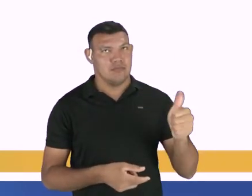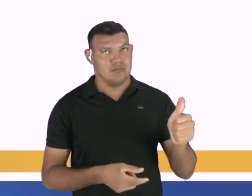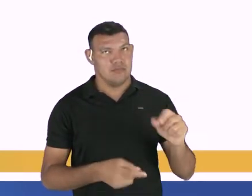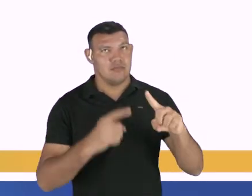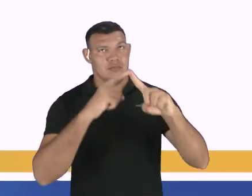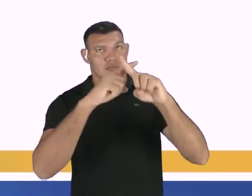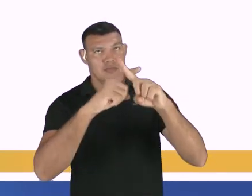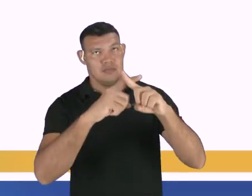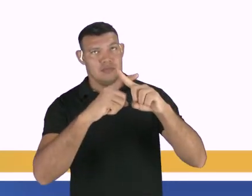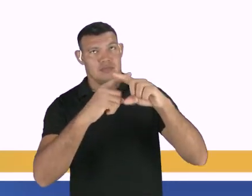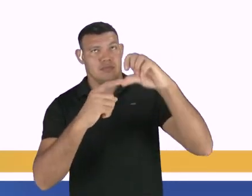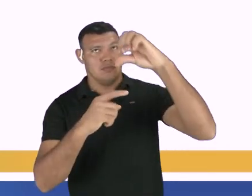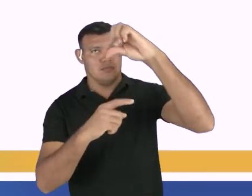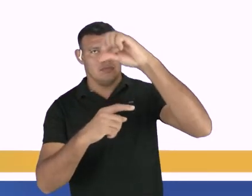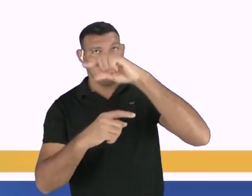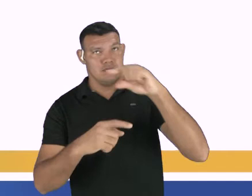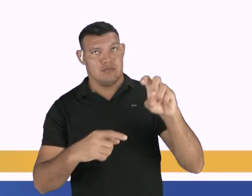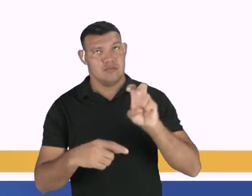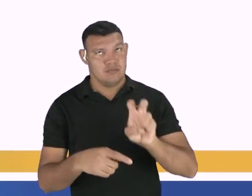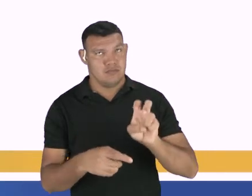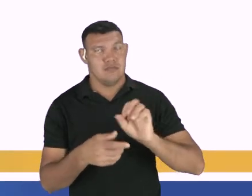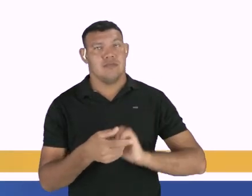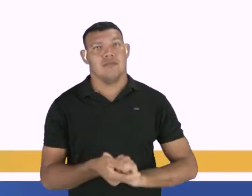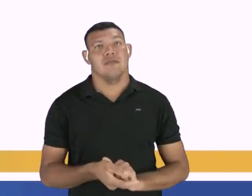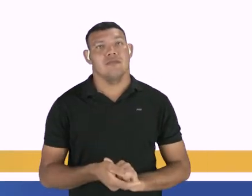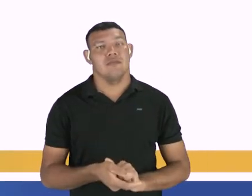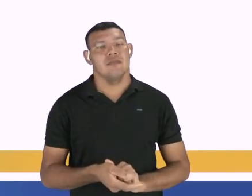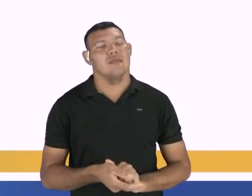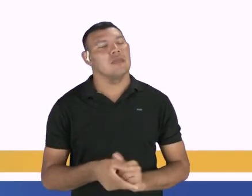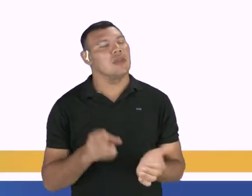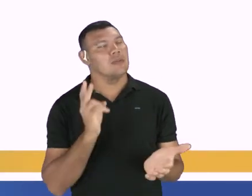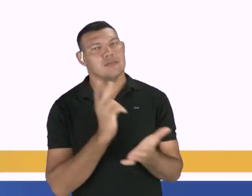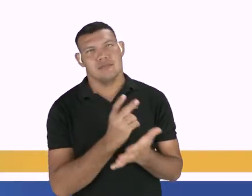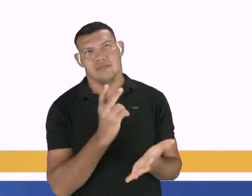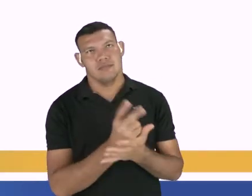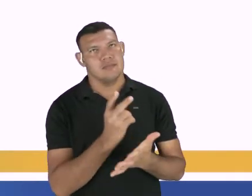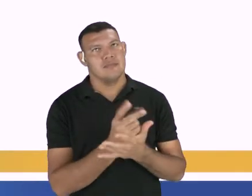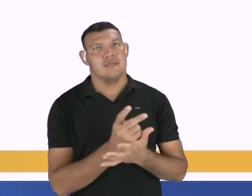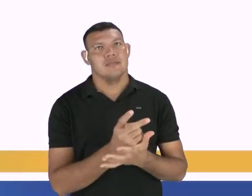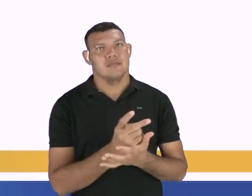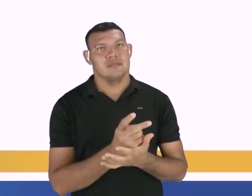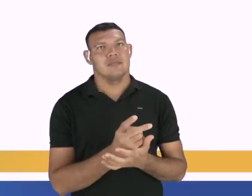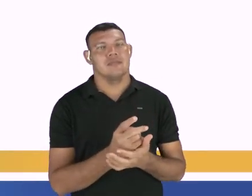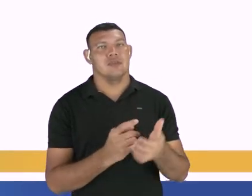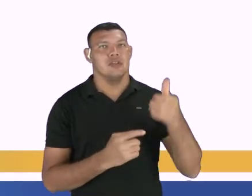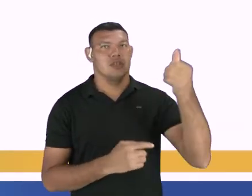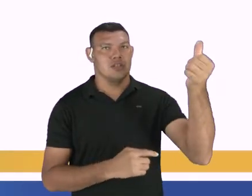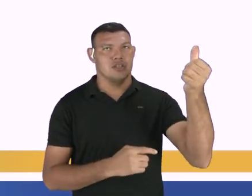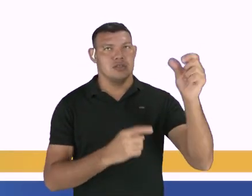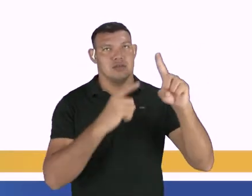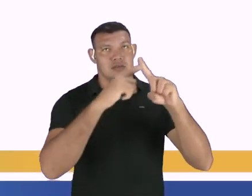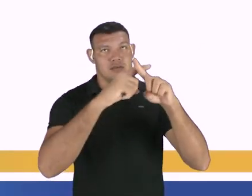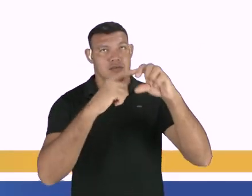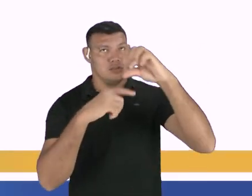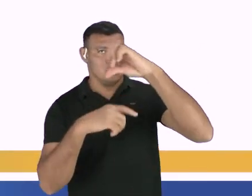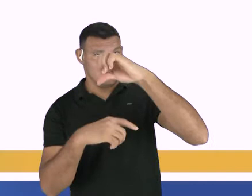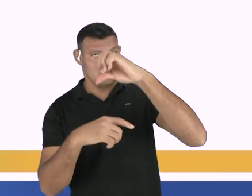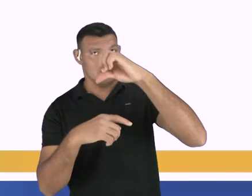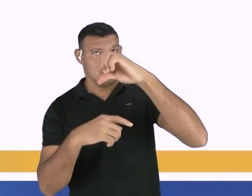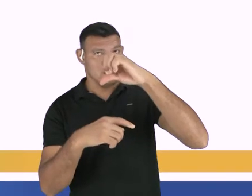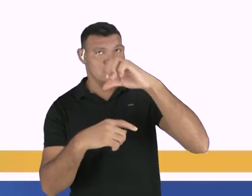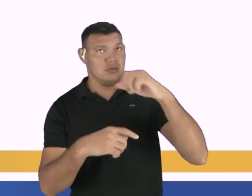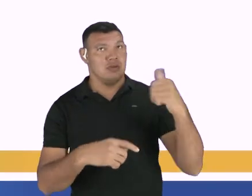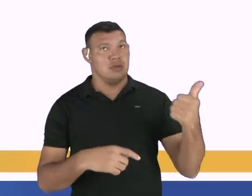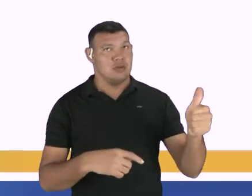6/11avos vezes 9/5. Mesma situação. Multiplicar o numerador 6 da primeira fração vezes